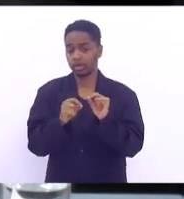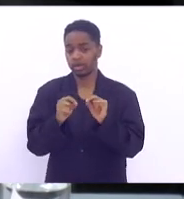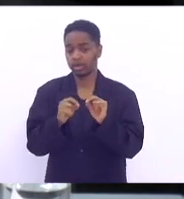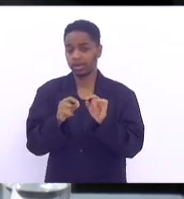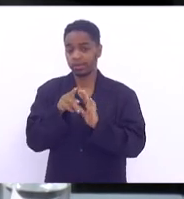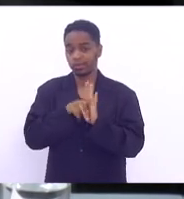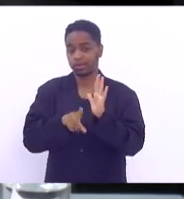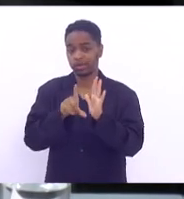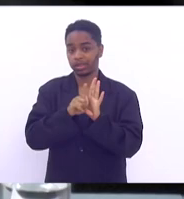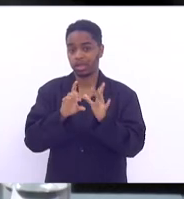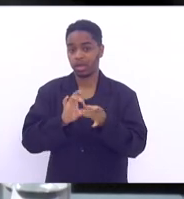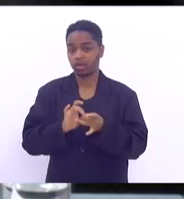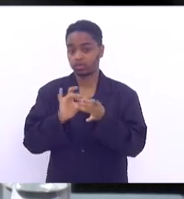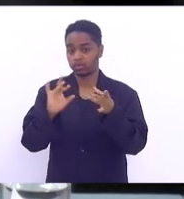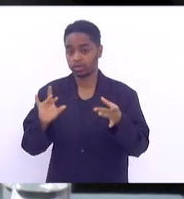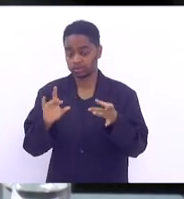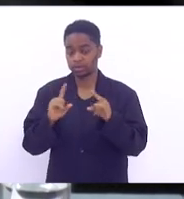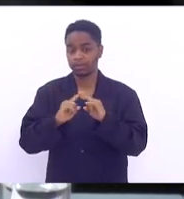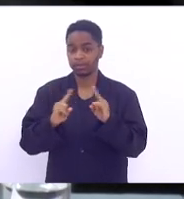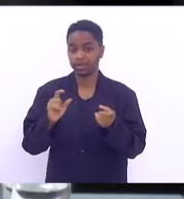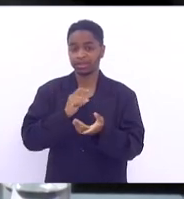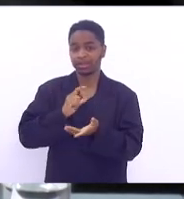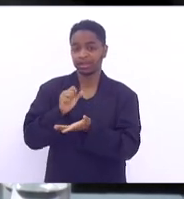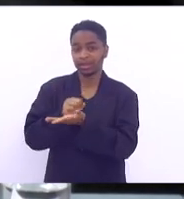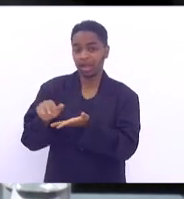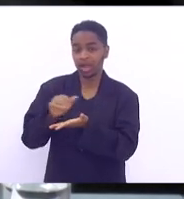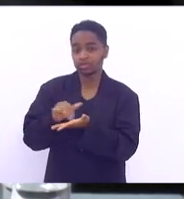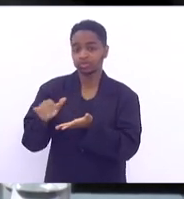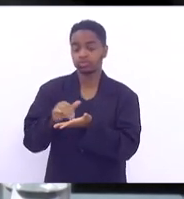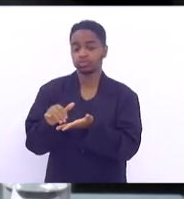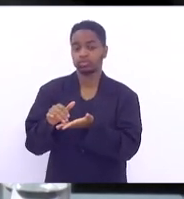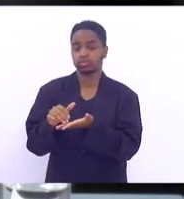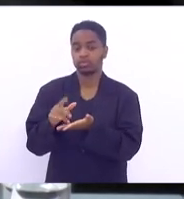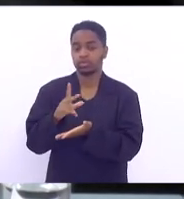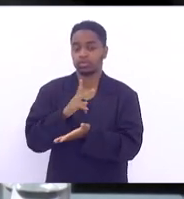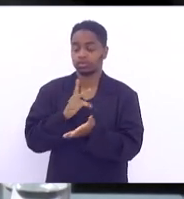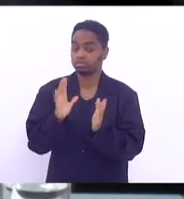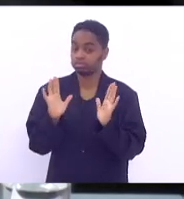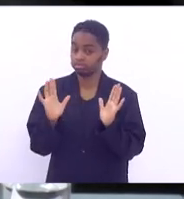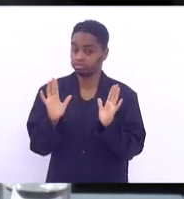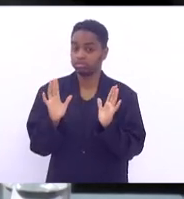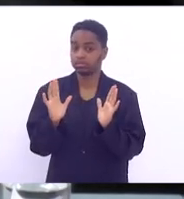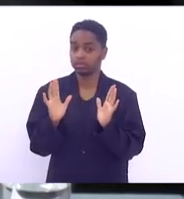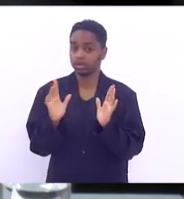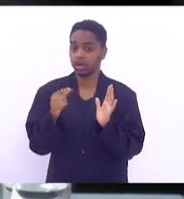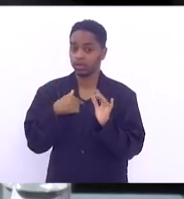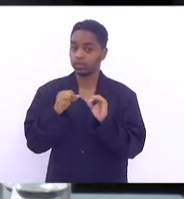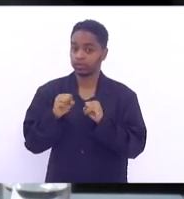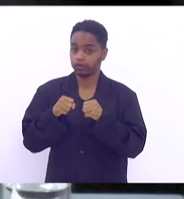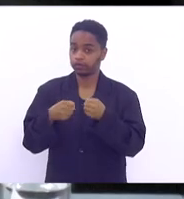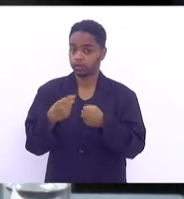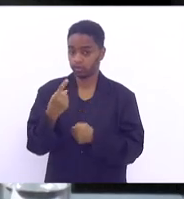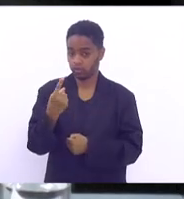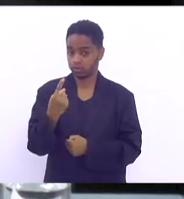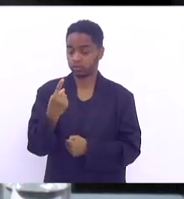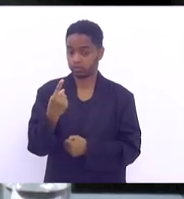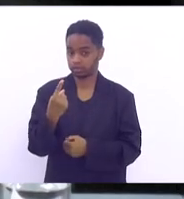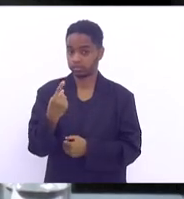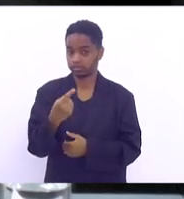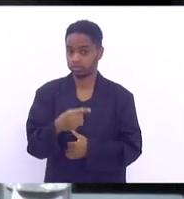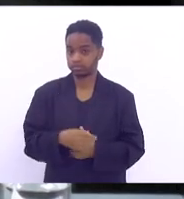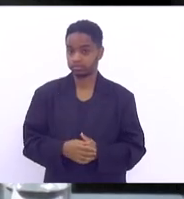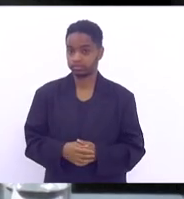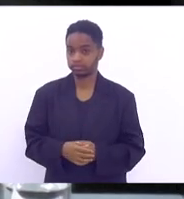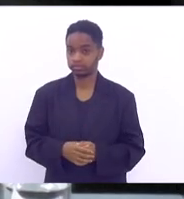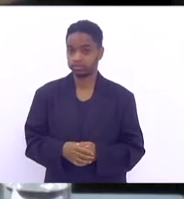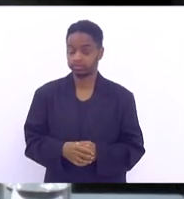autorizativos com geração de despesa de pessoal. Inclusive, vou sustentar a defesa de um.